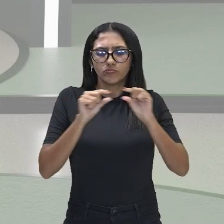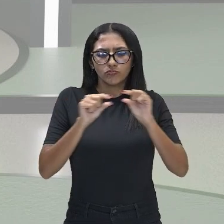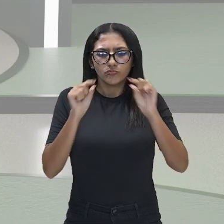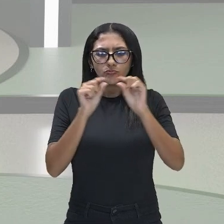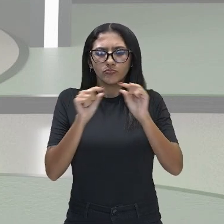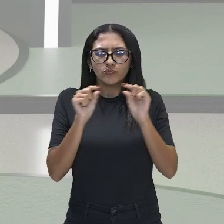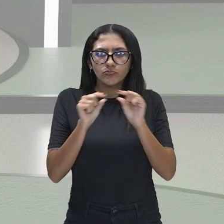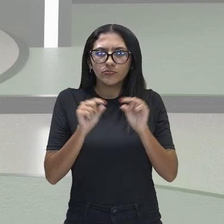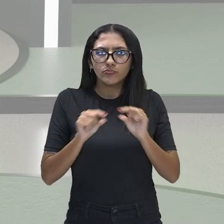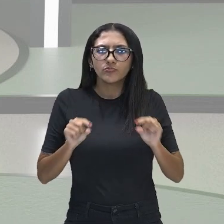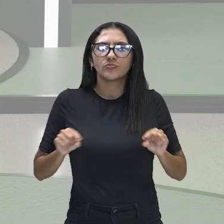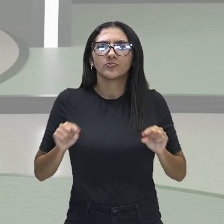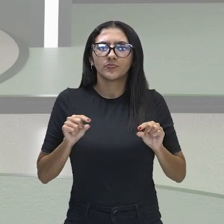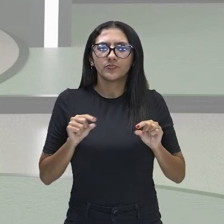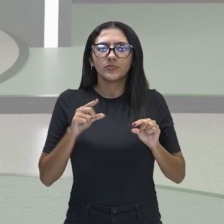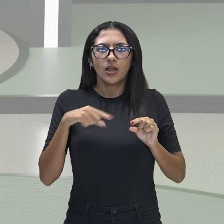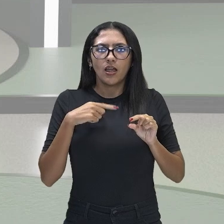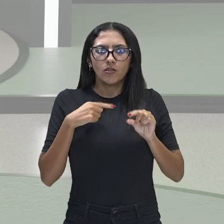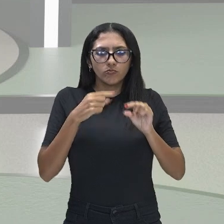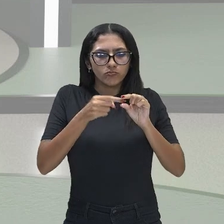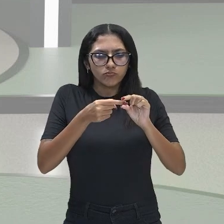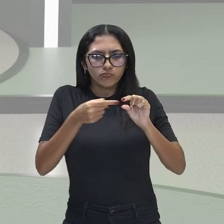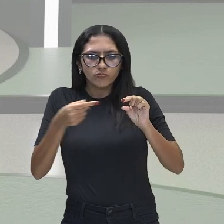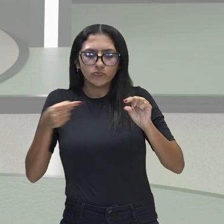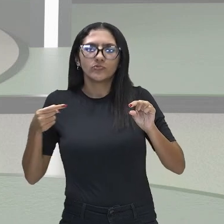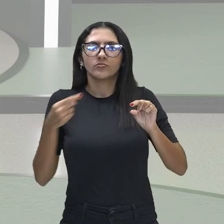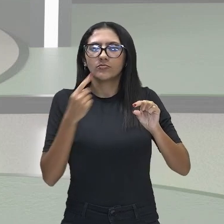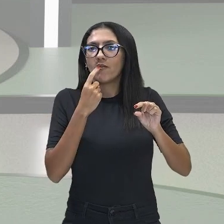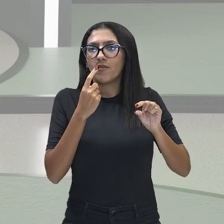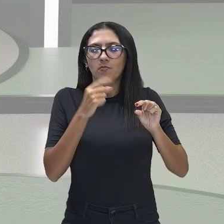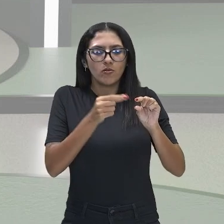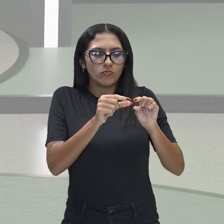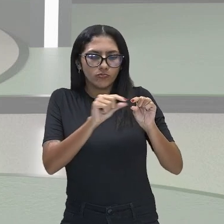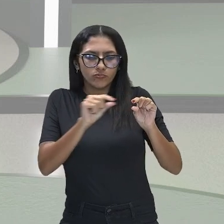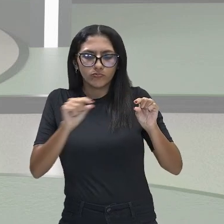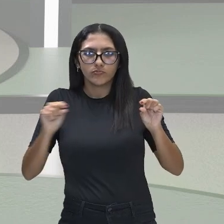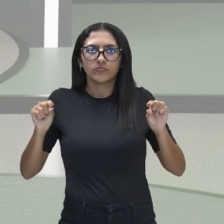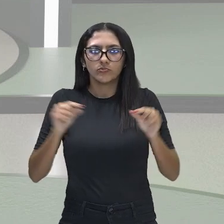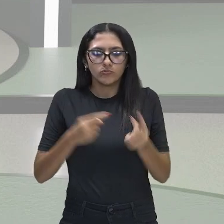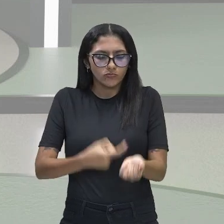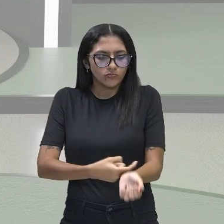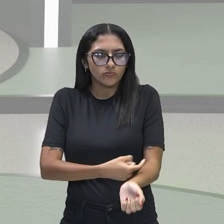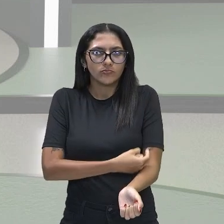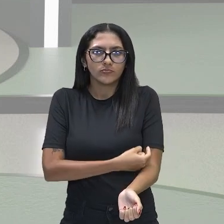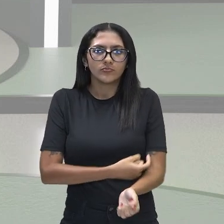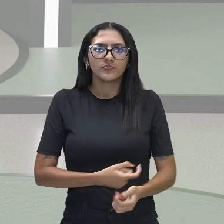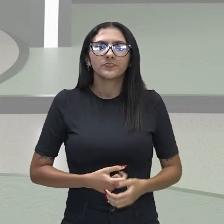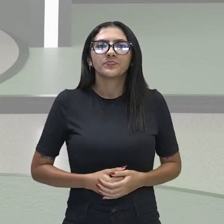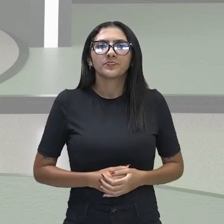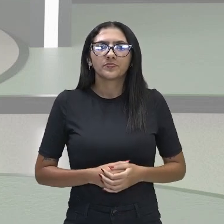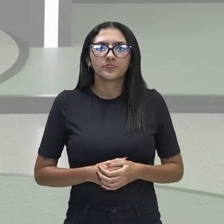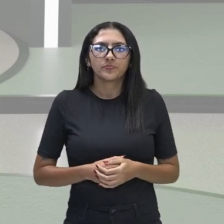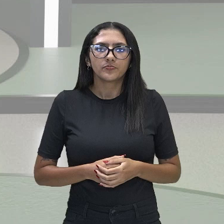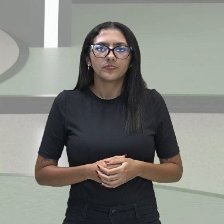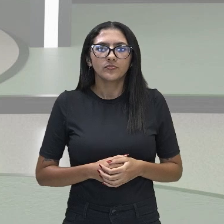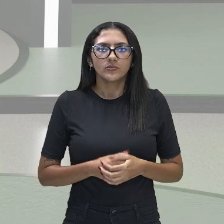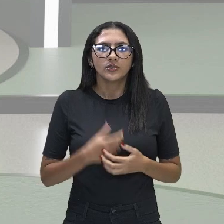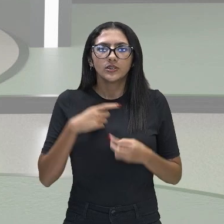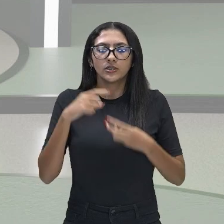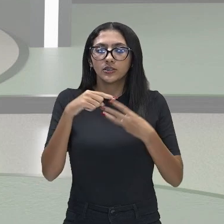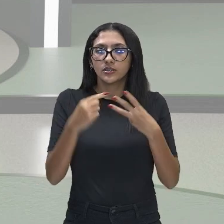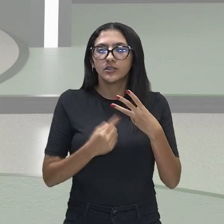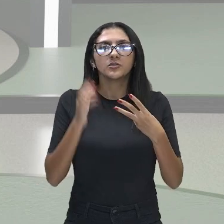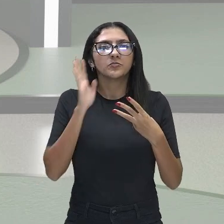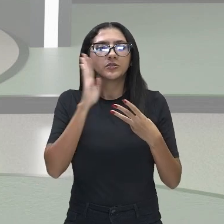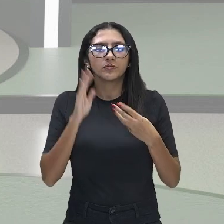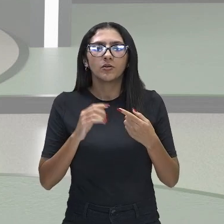São ocos por onde o sangue vai passar. Os três principais tipos de vasos